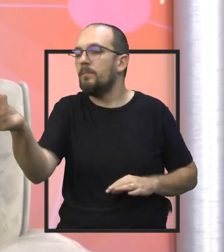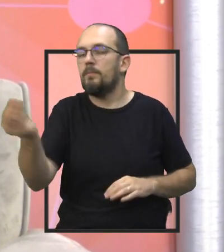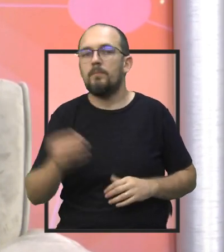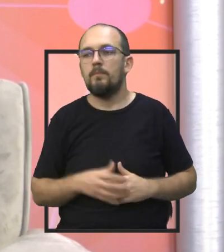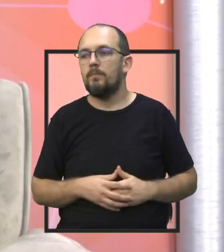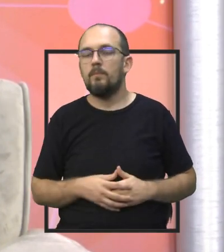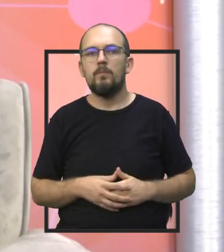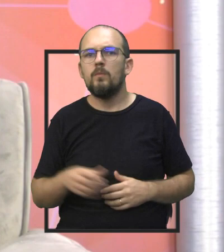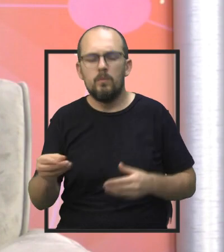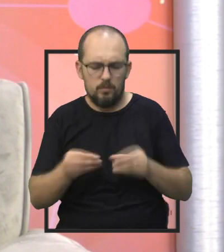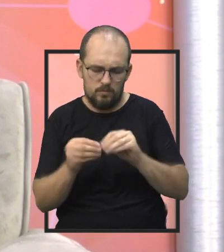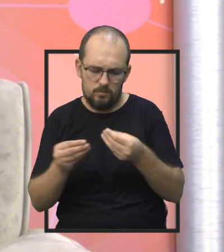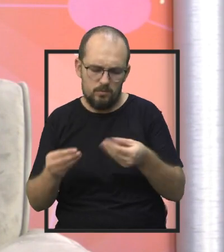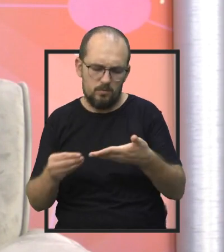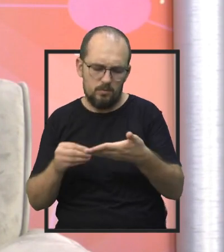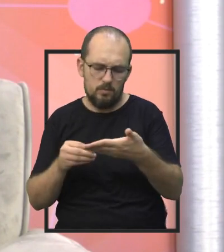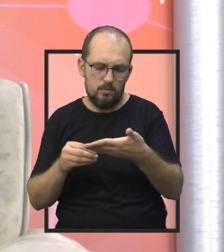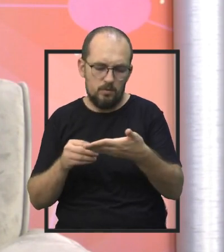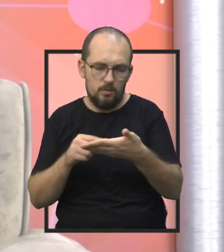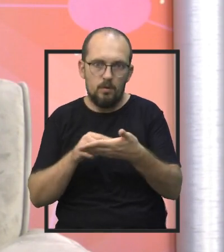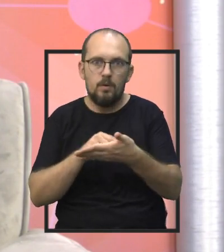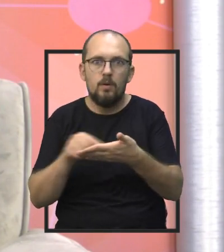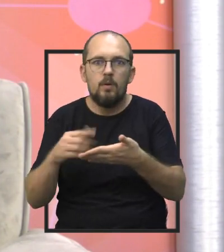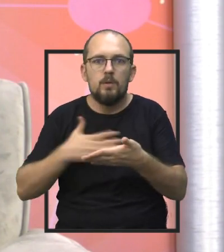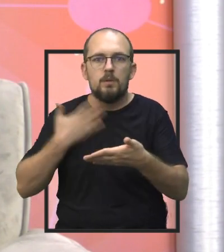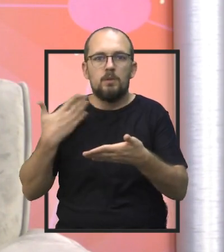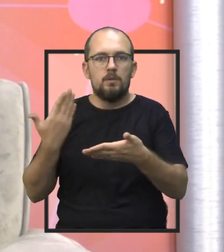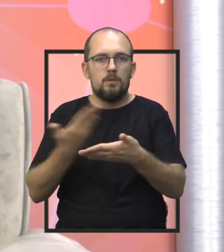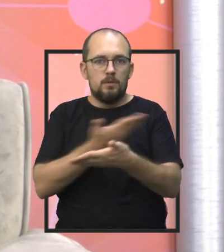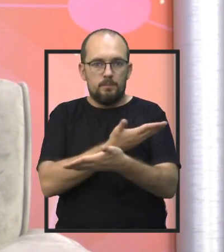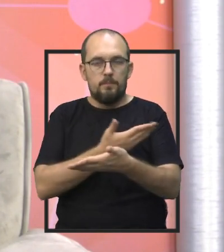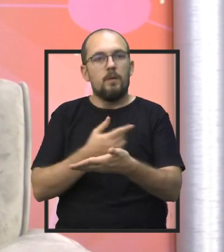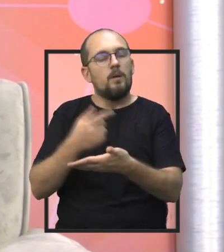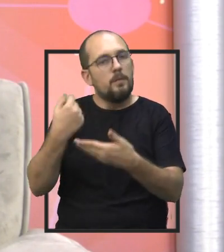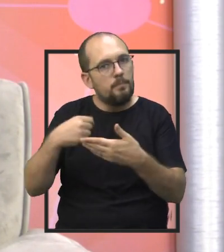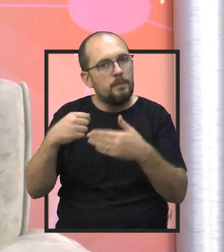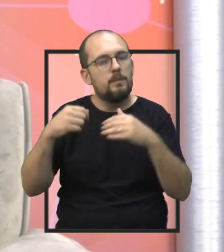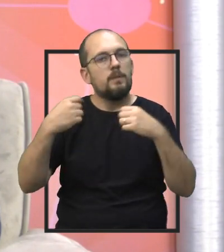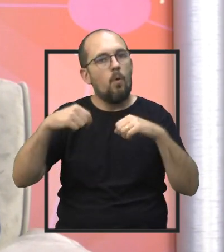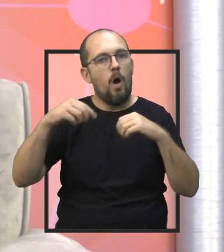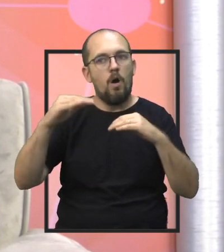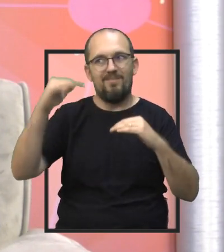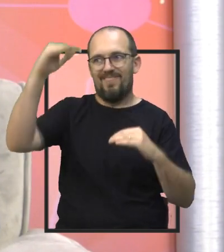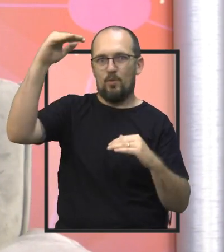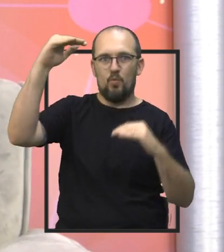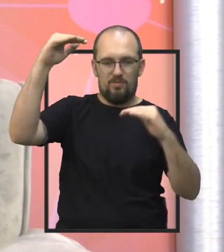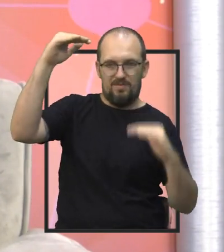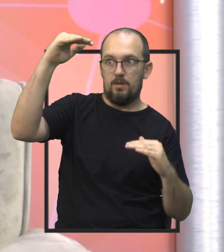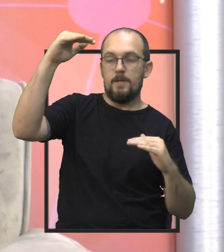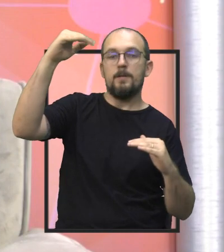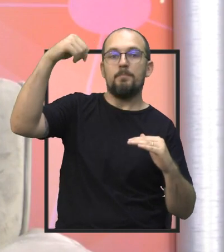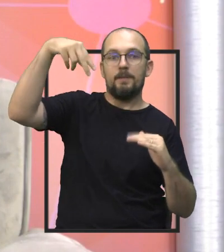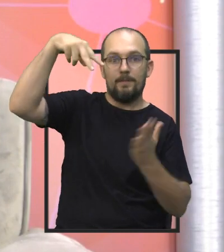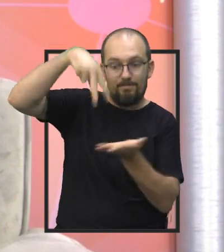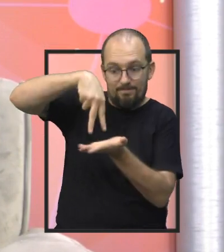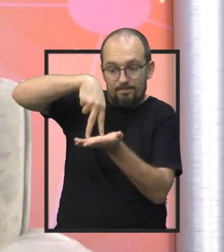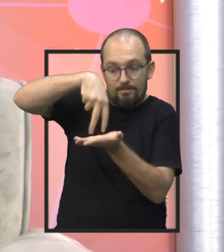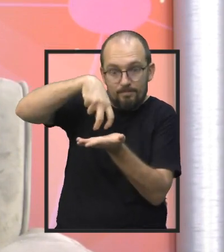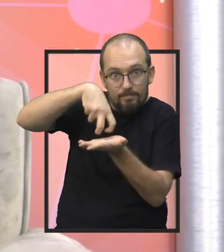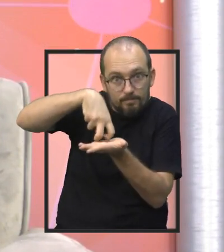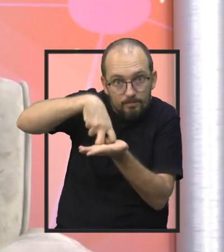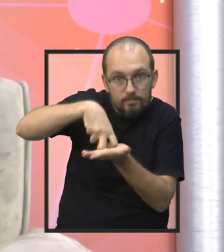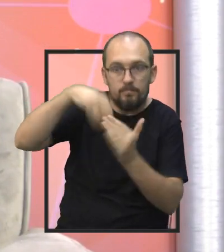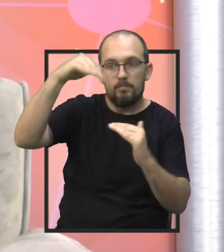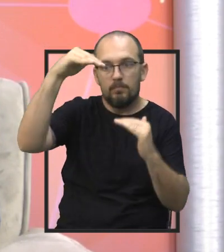esses sinais, eles são muito perceptíveis, sim. E é momento de abaixar na altura física da criança, né? Dizer, eu estou aqui,